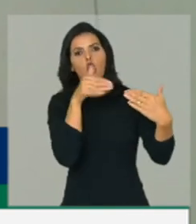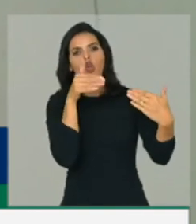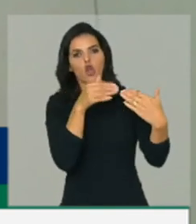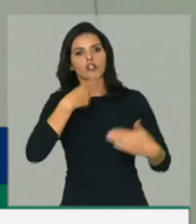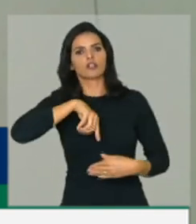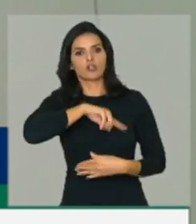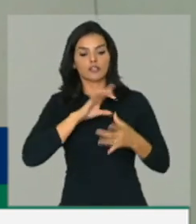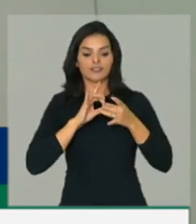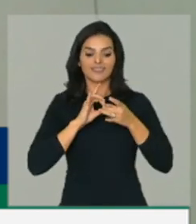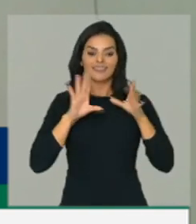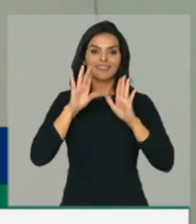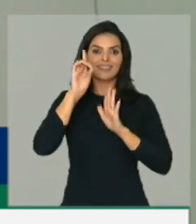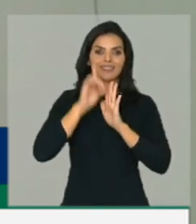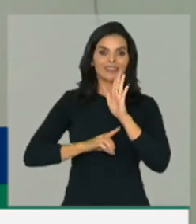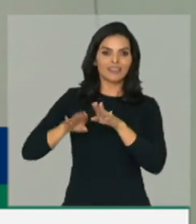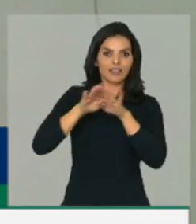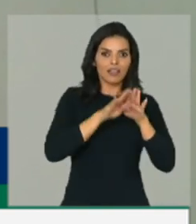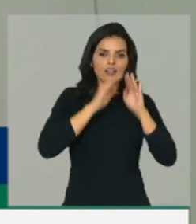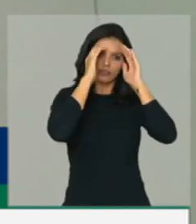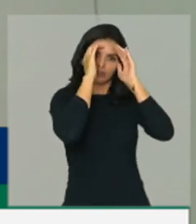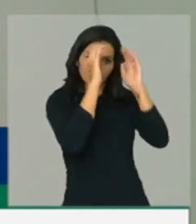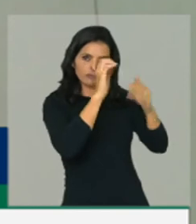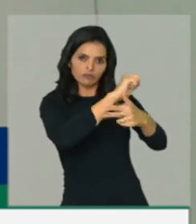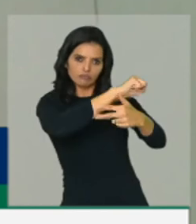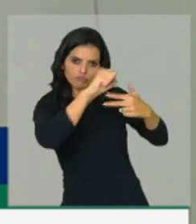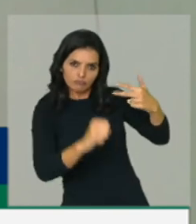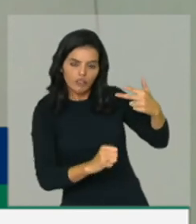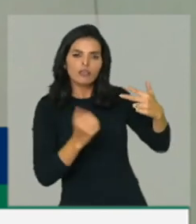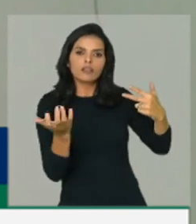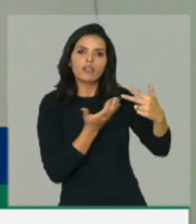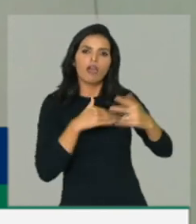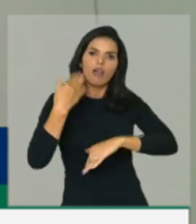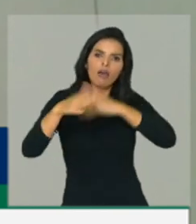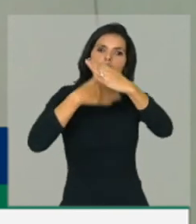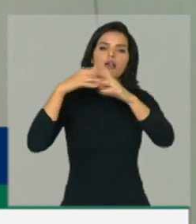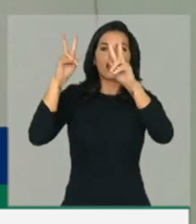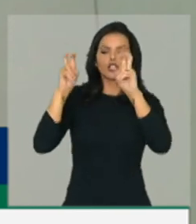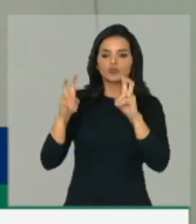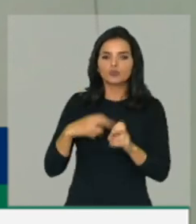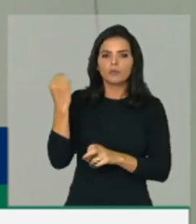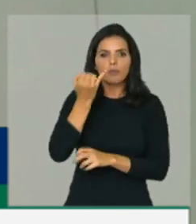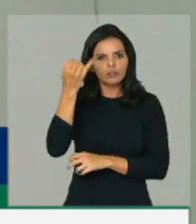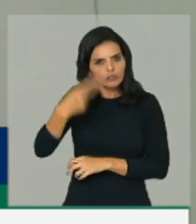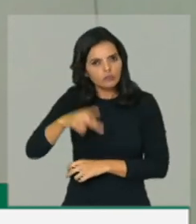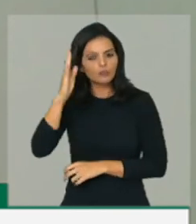é democrática, que respeita as instituições e quer avançar na agenda do nosso país.